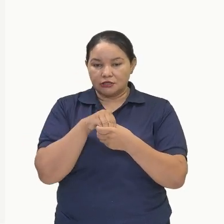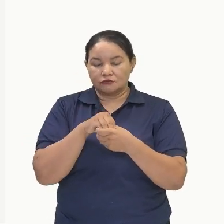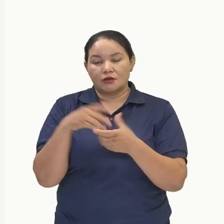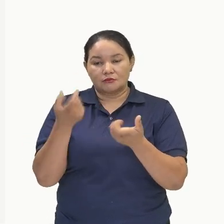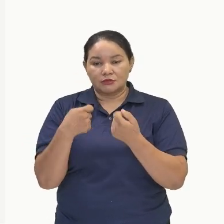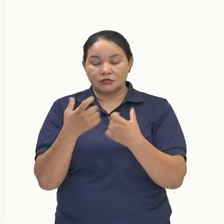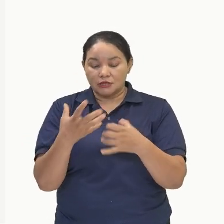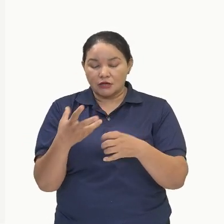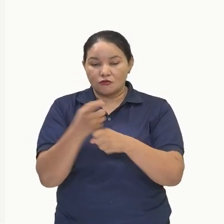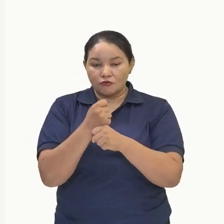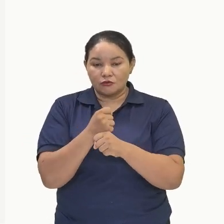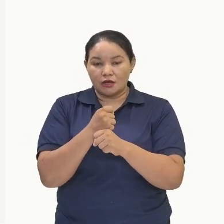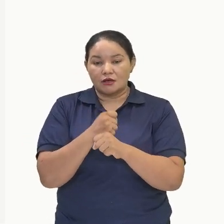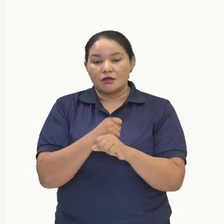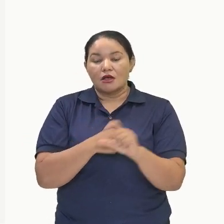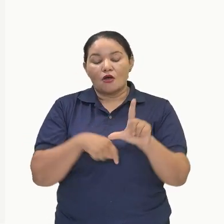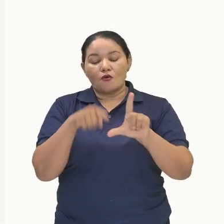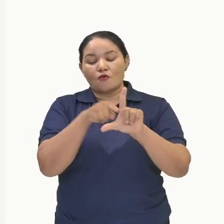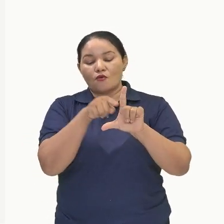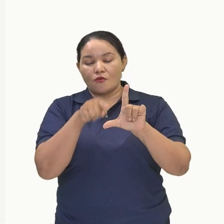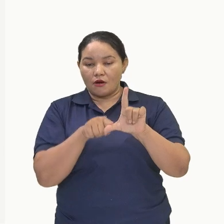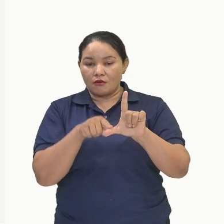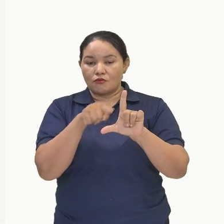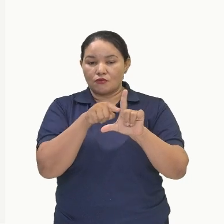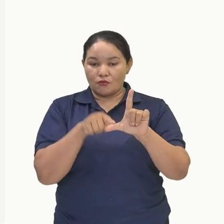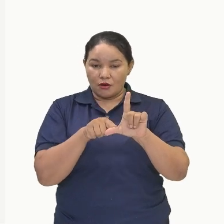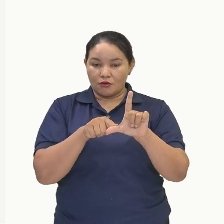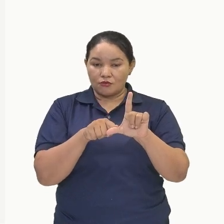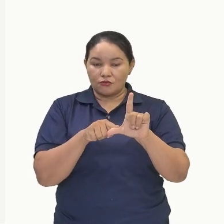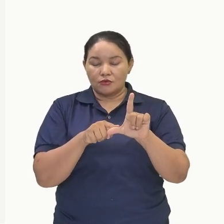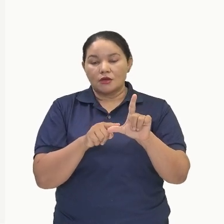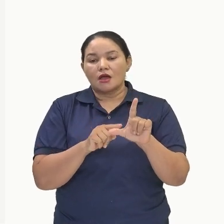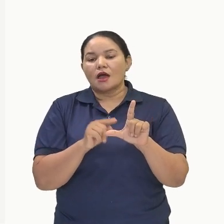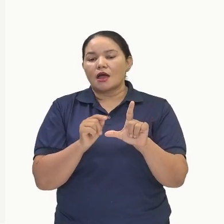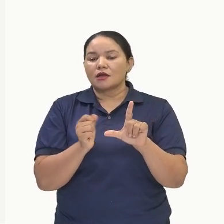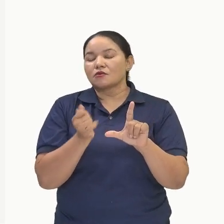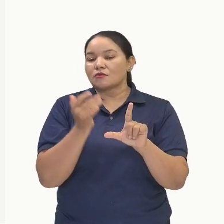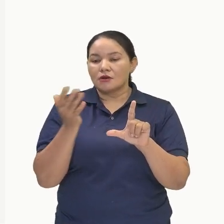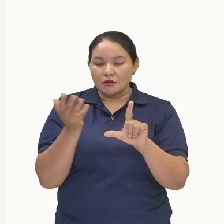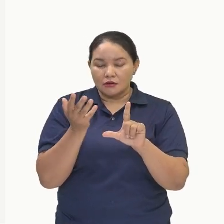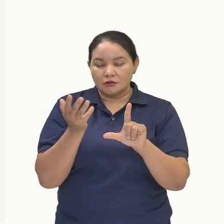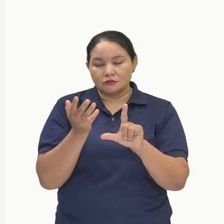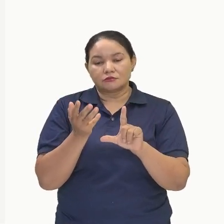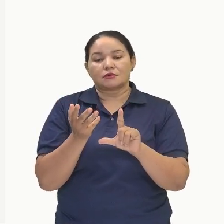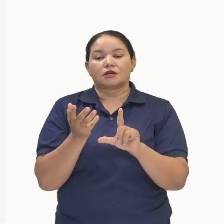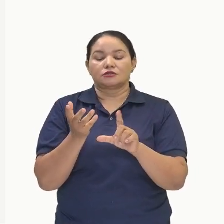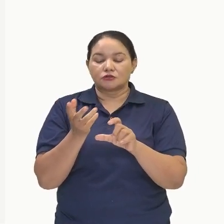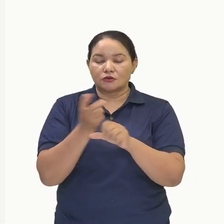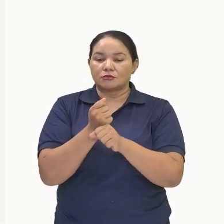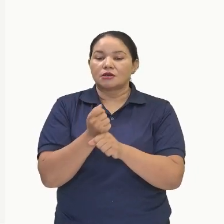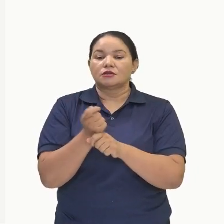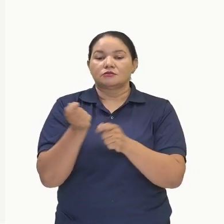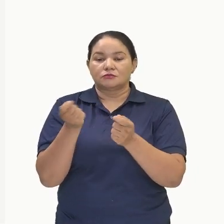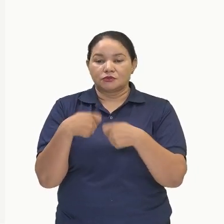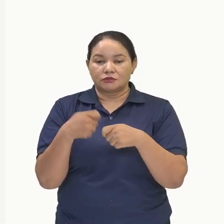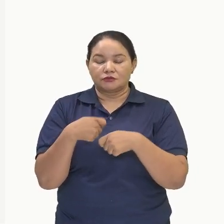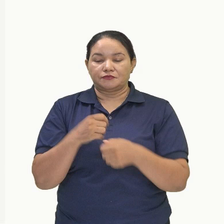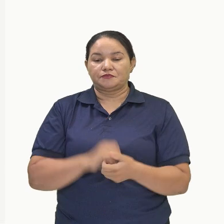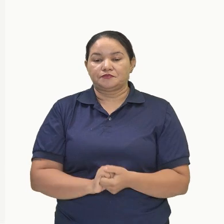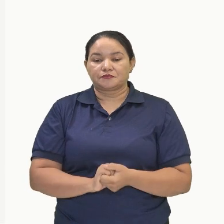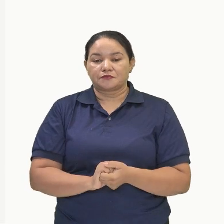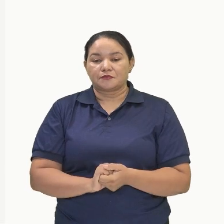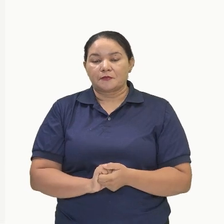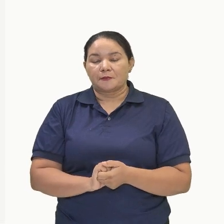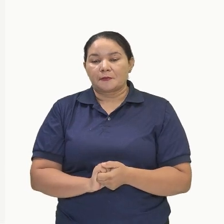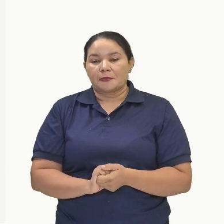ângulo de inclinação da reta. Isso aqui vai ser a minha resistência interna. A sua força contra a eletromotriz,